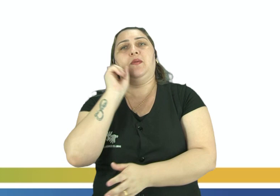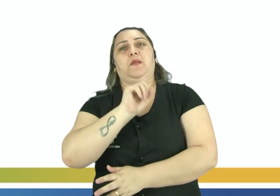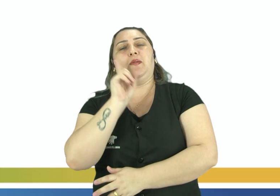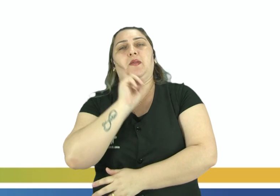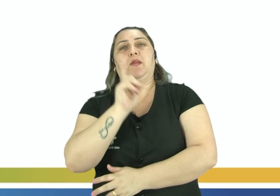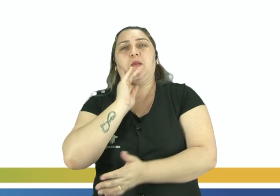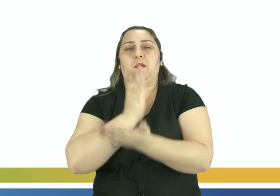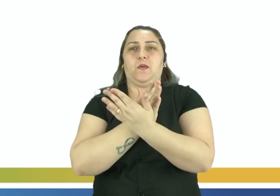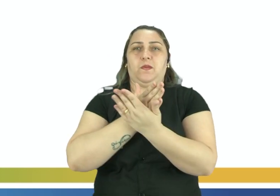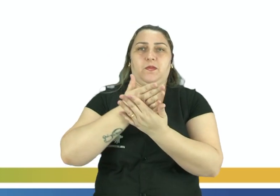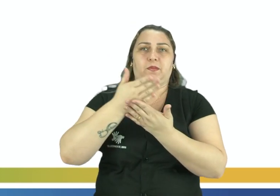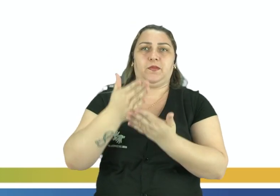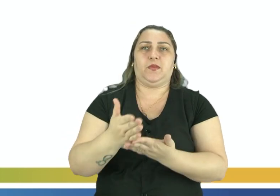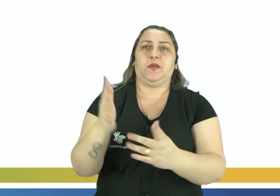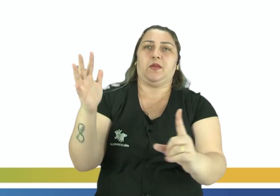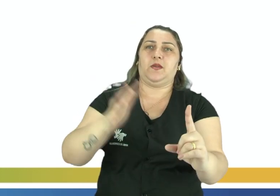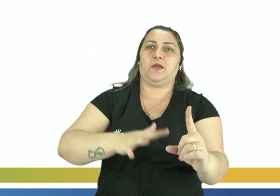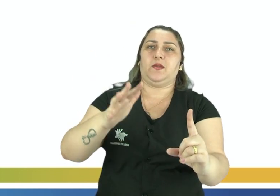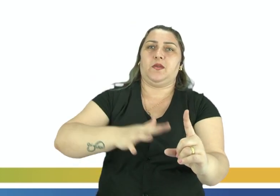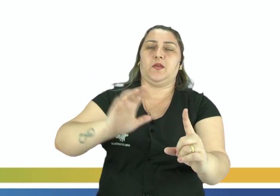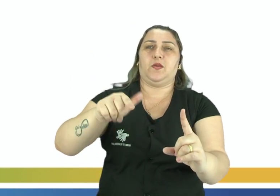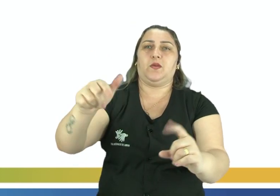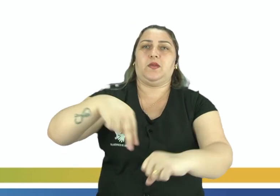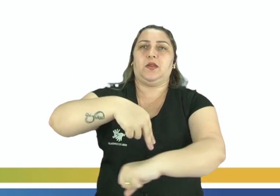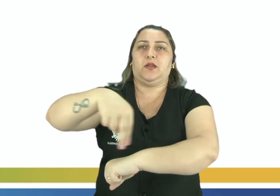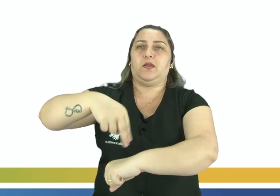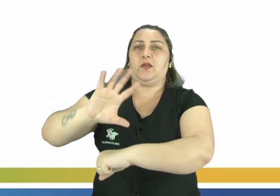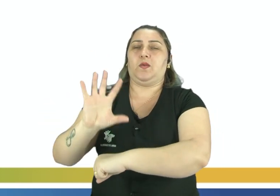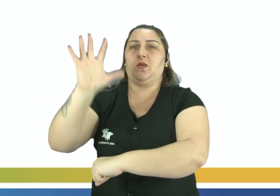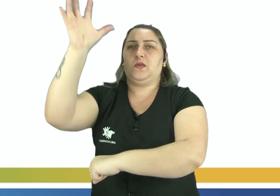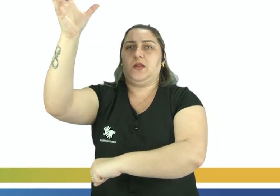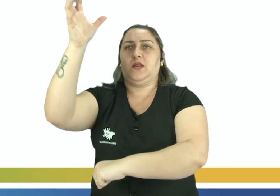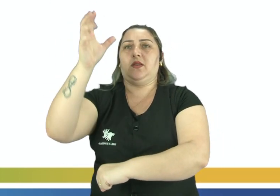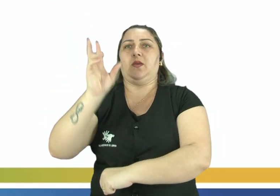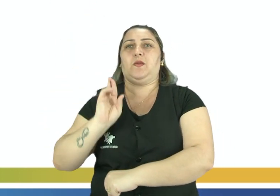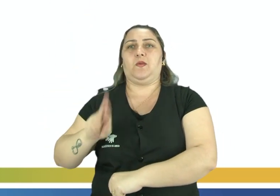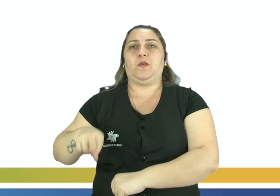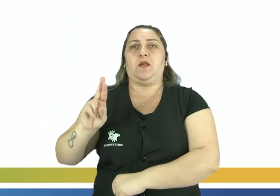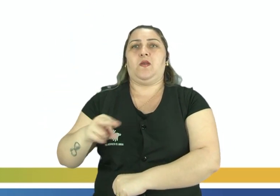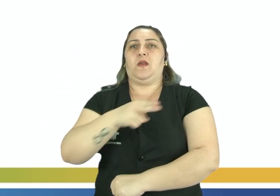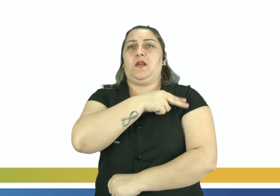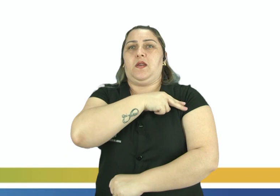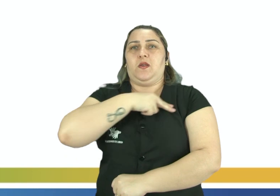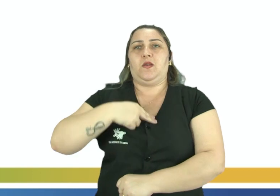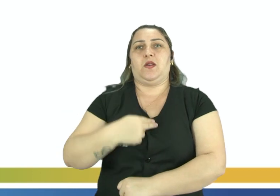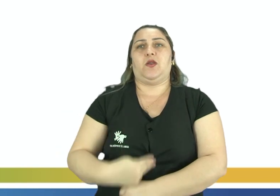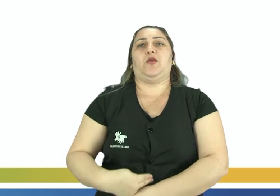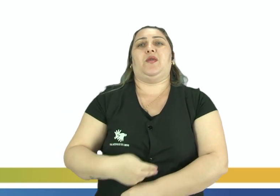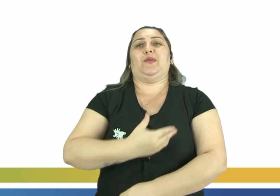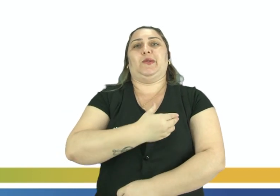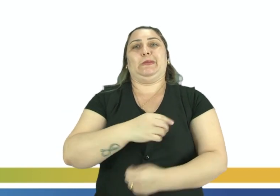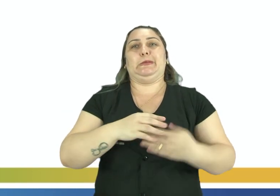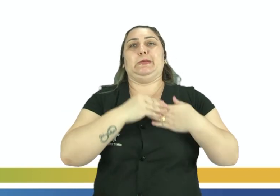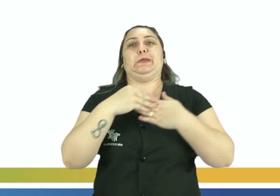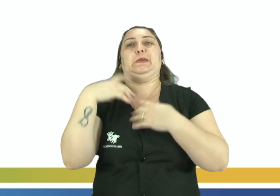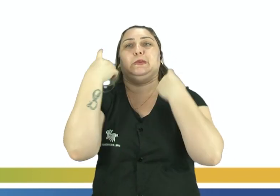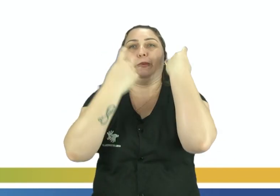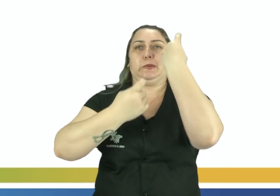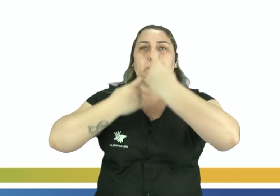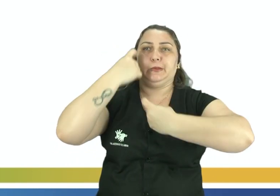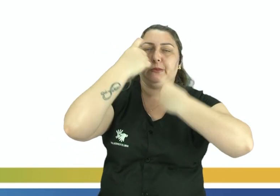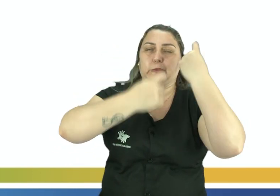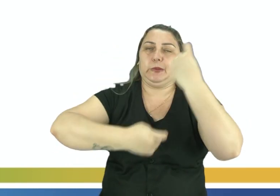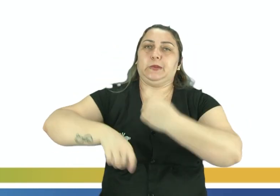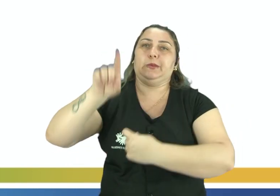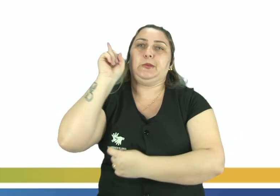quando começa a ser influenciada por outra nação, como acontece com a Rússia e com a China, que trazem preocupações para os Estados